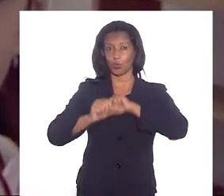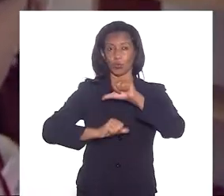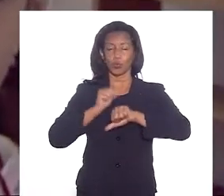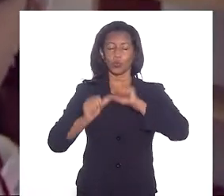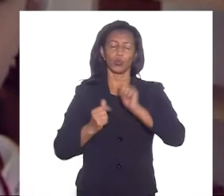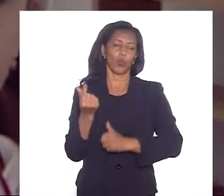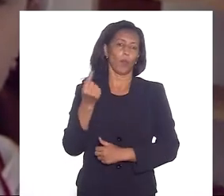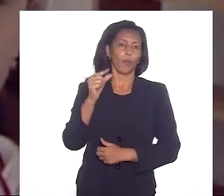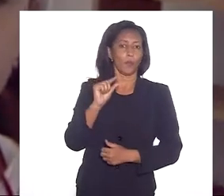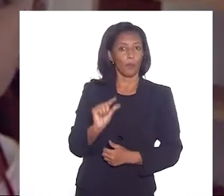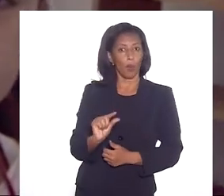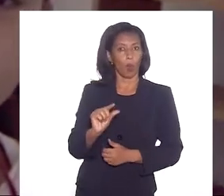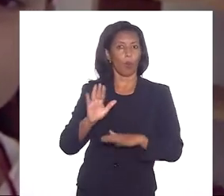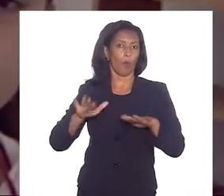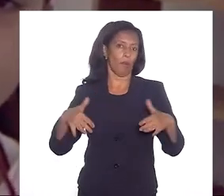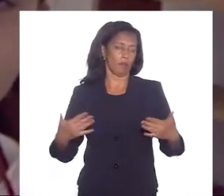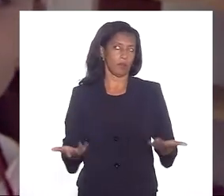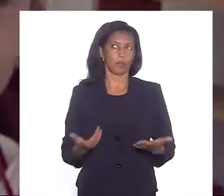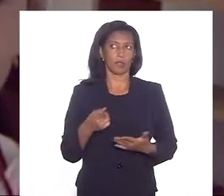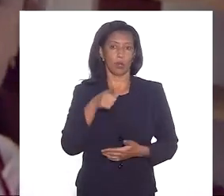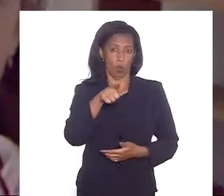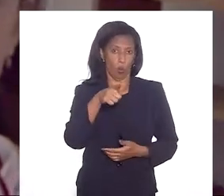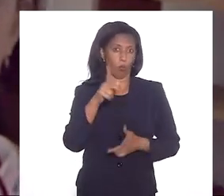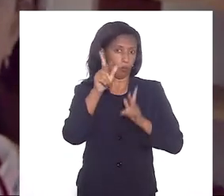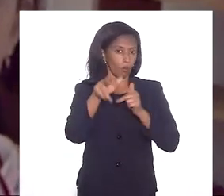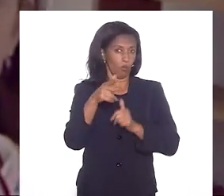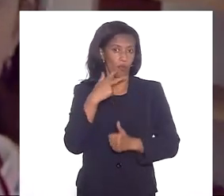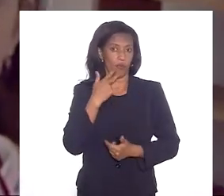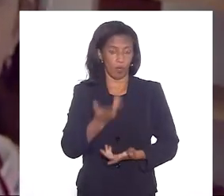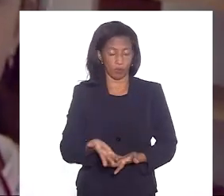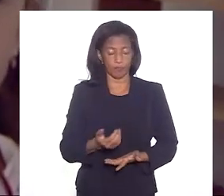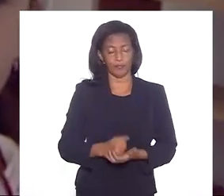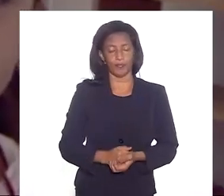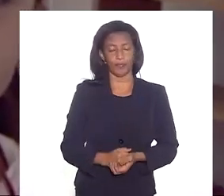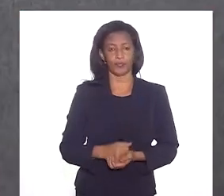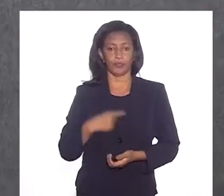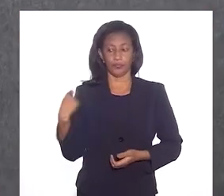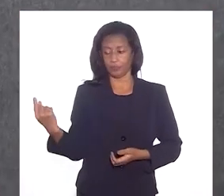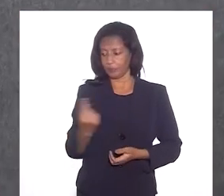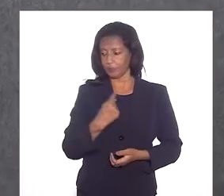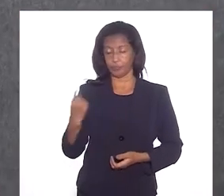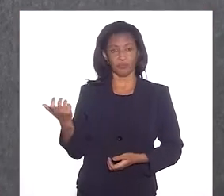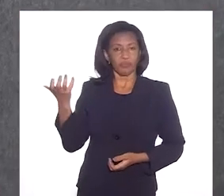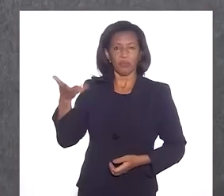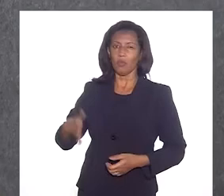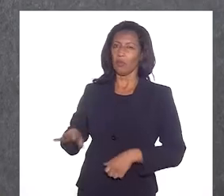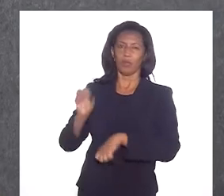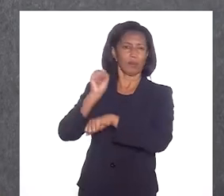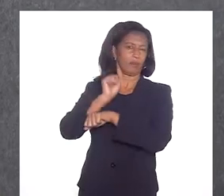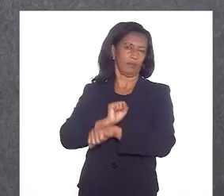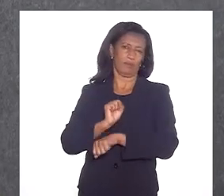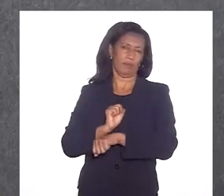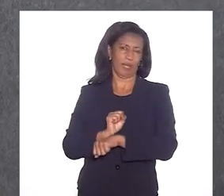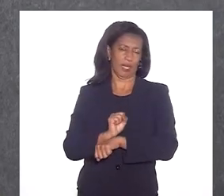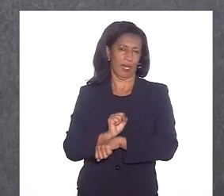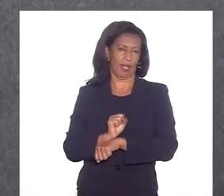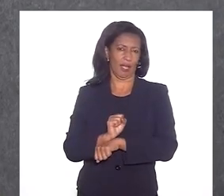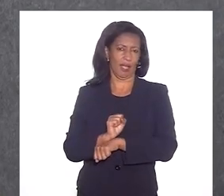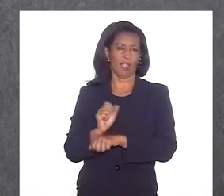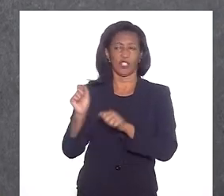hoje mudou um pouco, mas, assim, como você mesmo falou, né? A gente não quer parar de